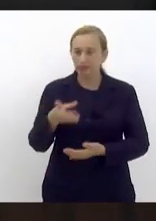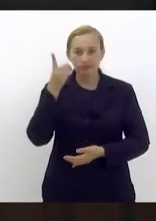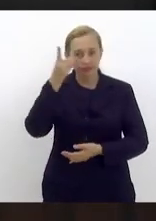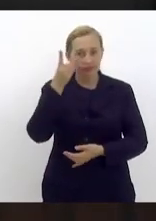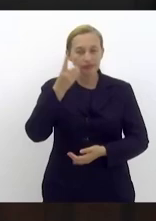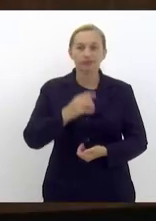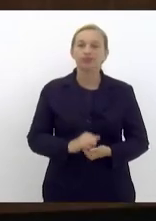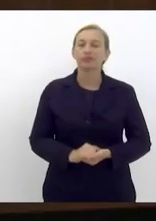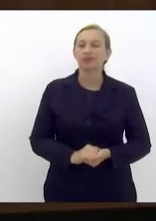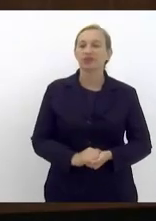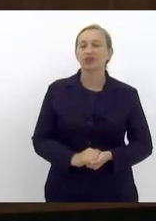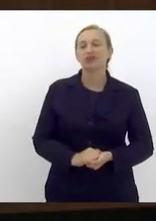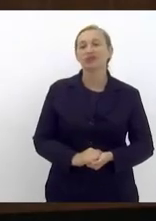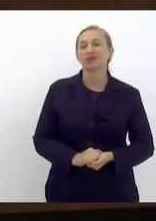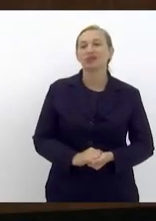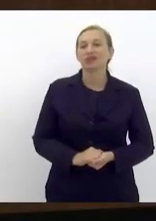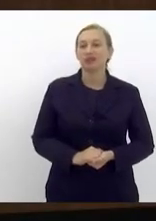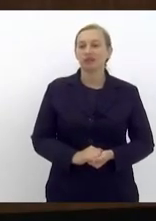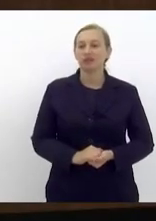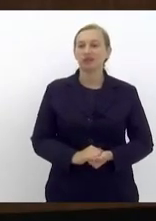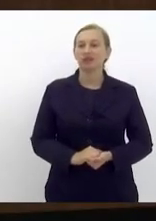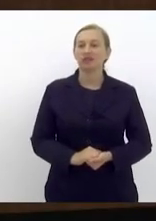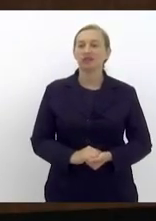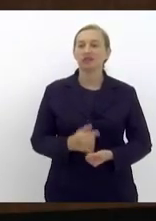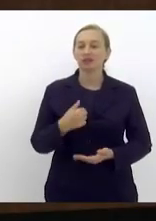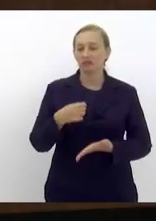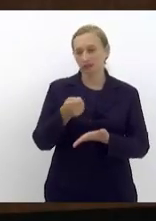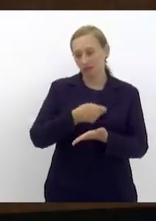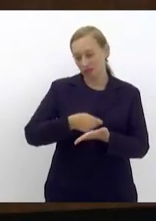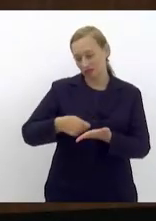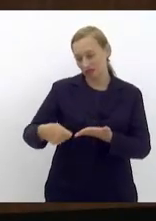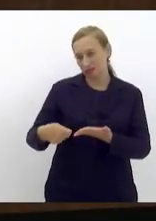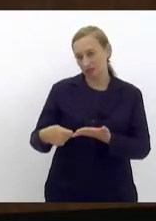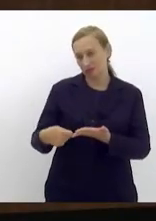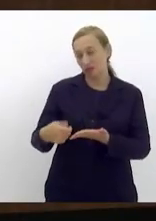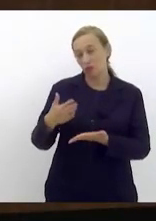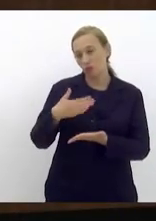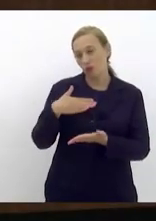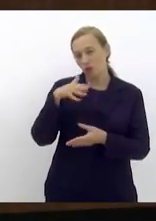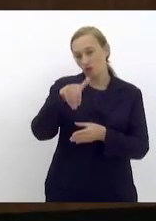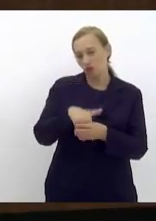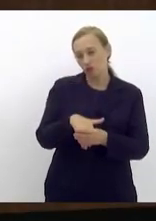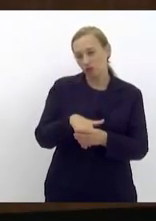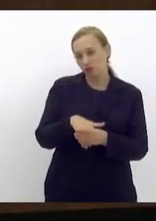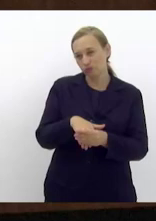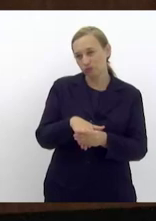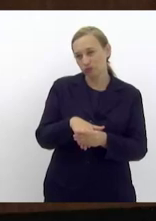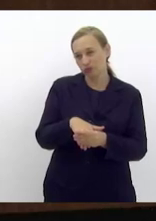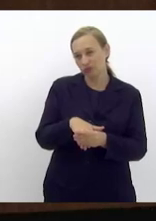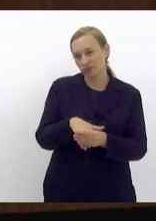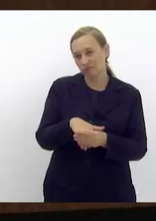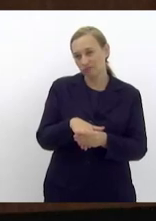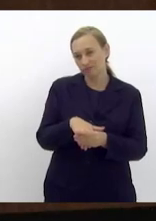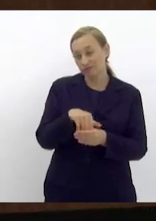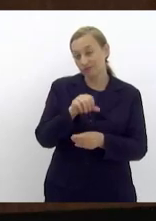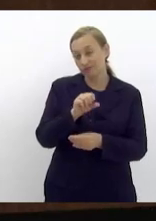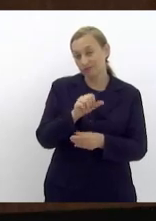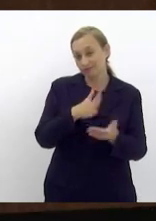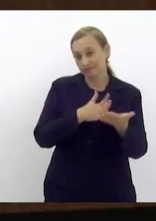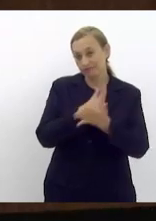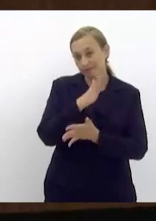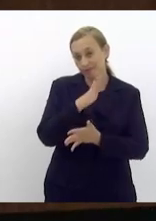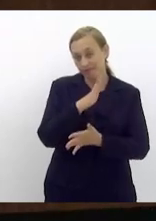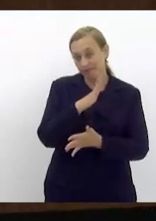Senhora Presidente, eu estou assinalando meu voto favorável, mas eu